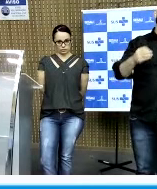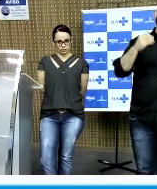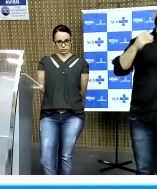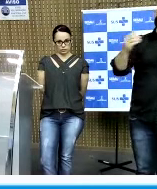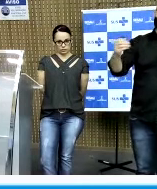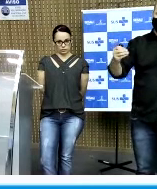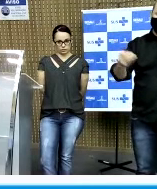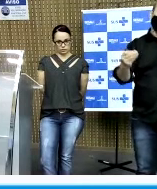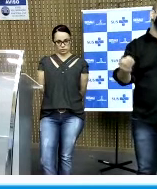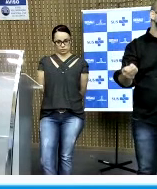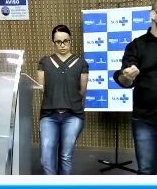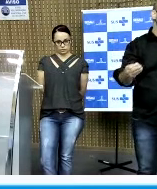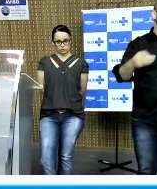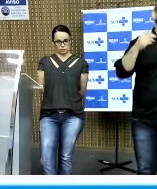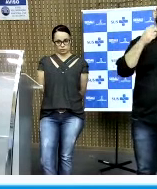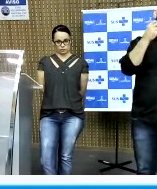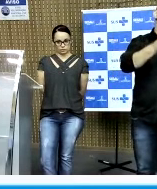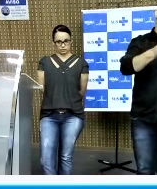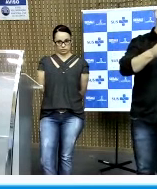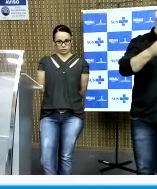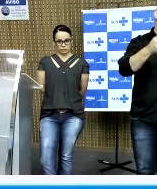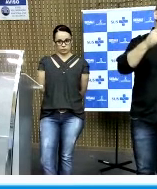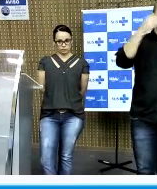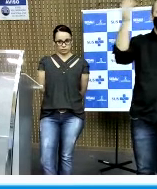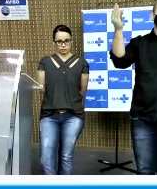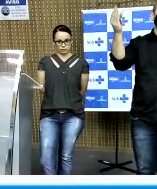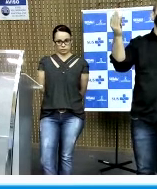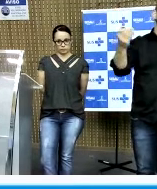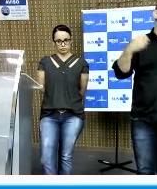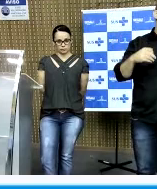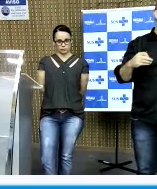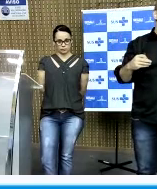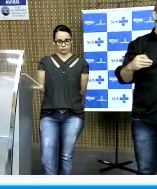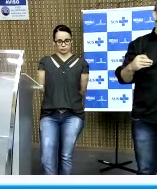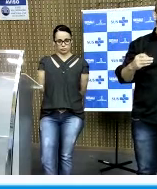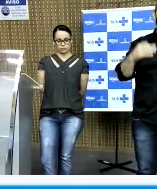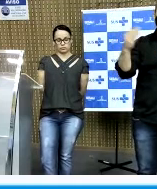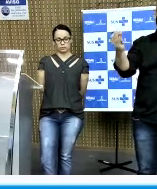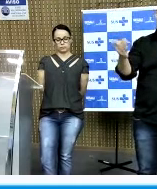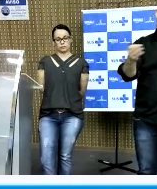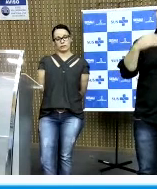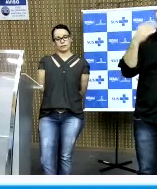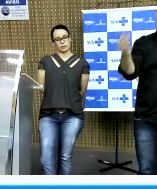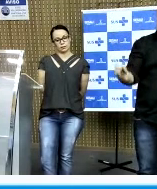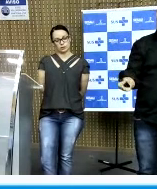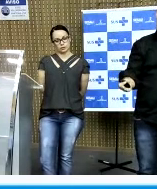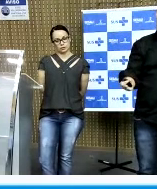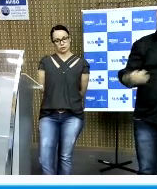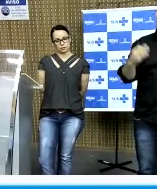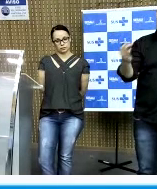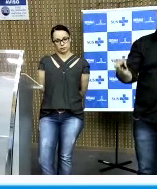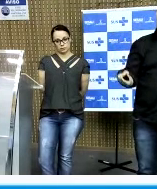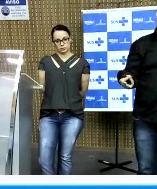mas, assim, eu não consigo ter total controle sobre aquelas que ele encaminha e que são vinculadas, né? Porque o meu serviço é porta aberta, então eu atendo